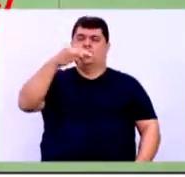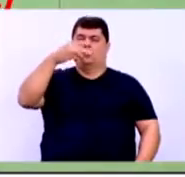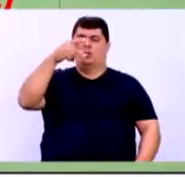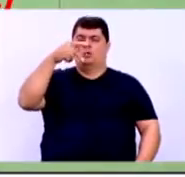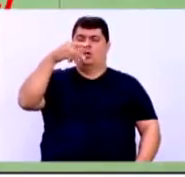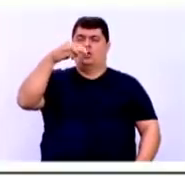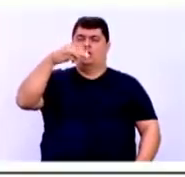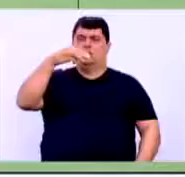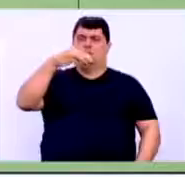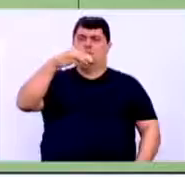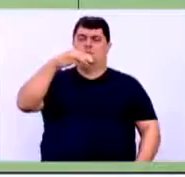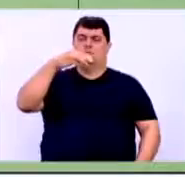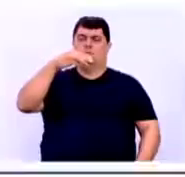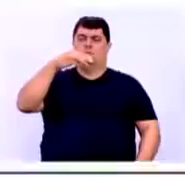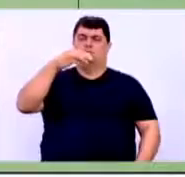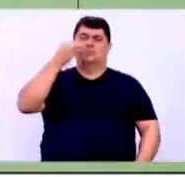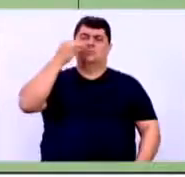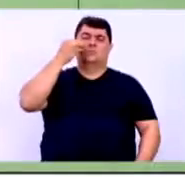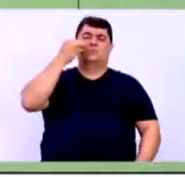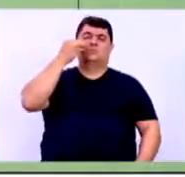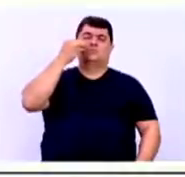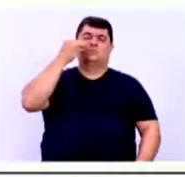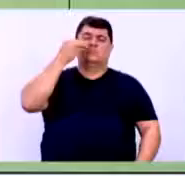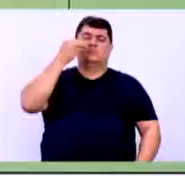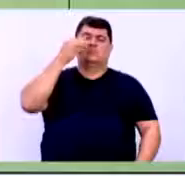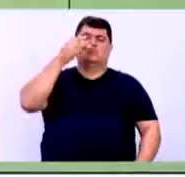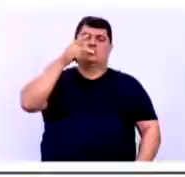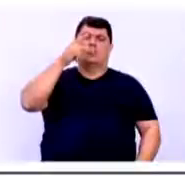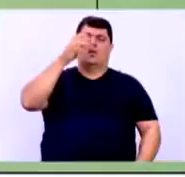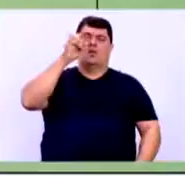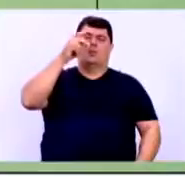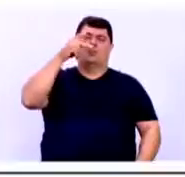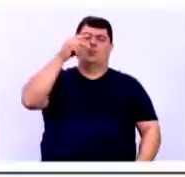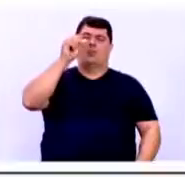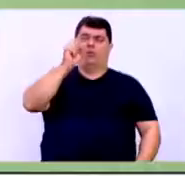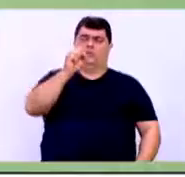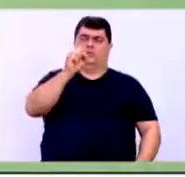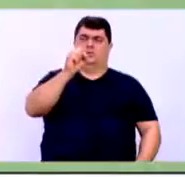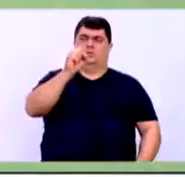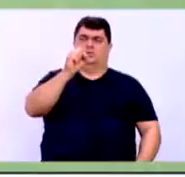MPM. Agora vamos ver o CMV no PEPS.